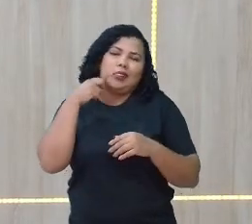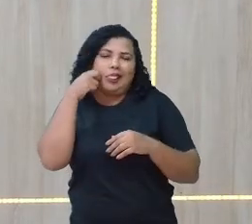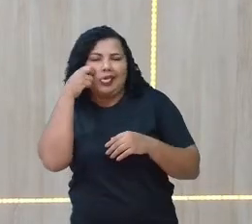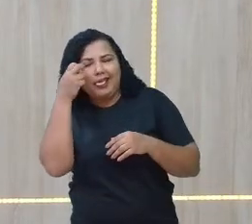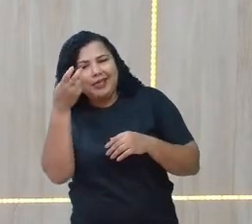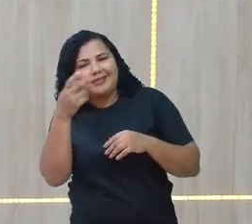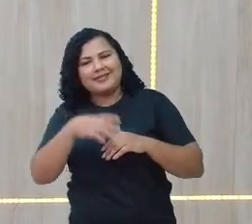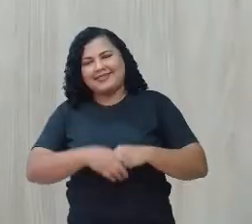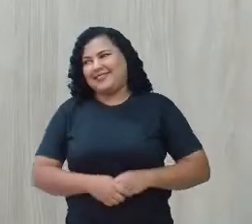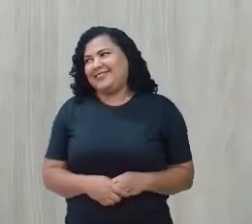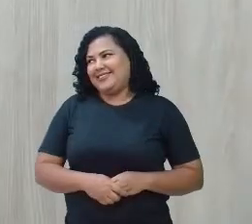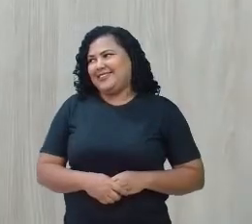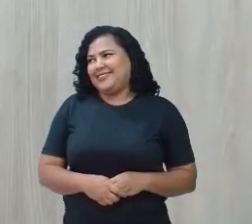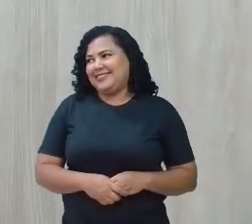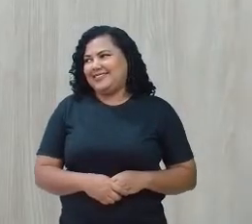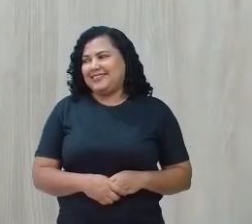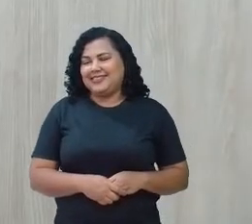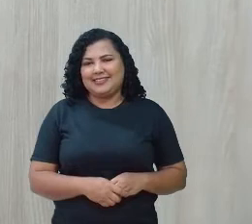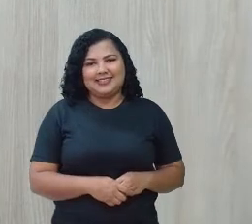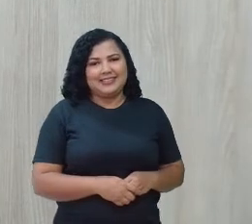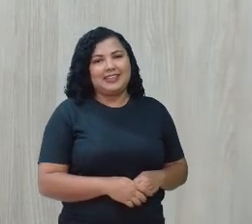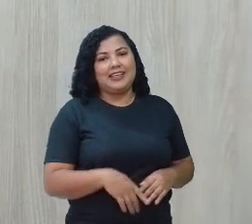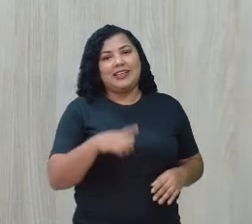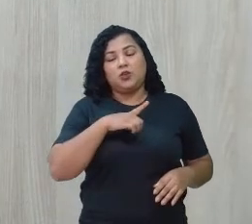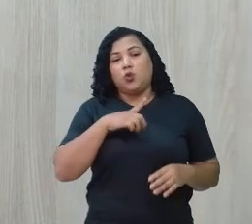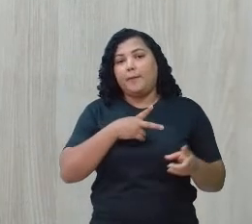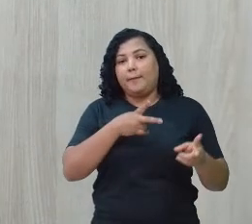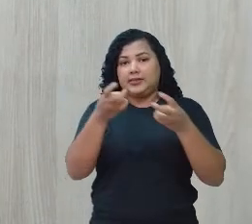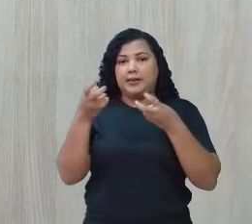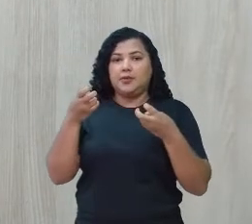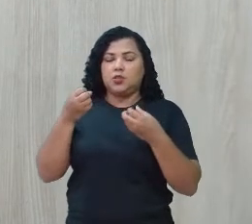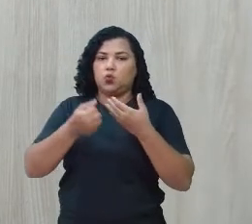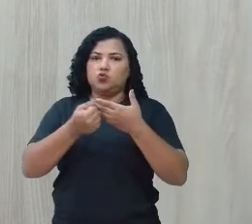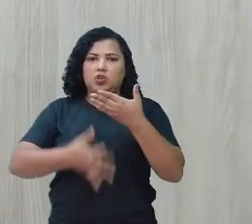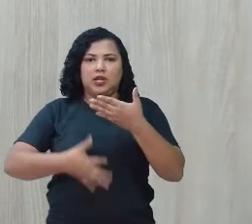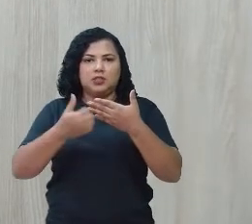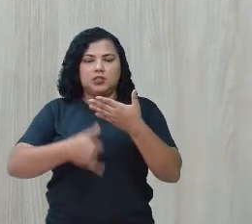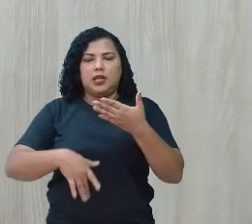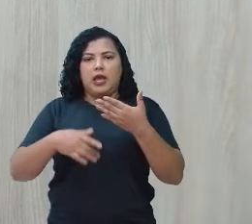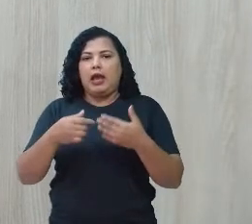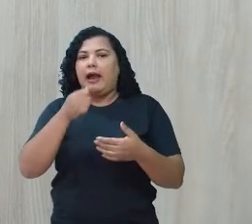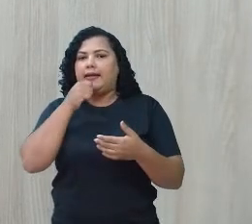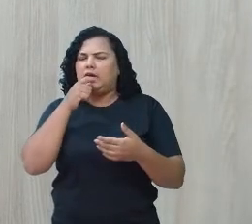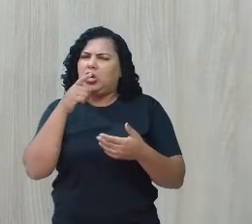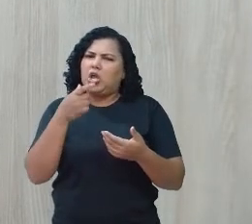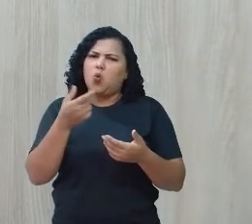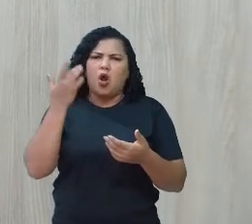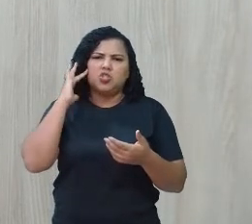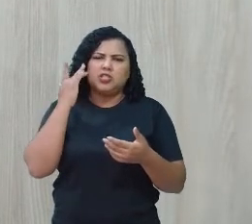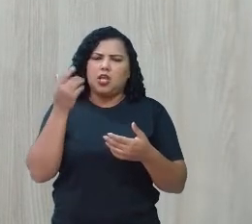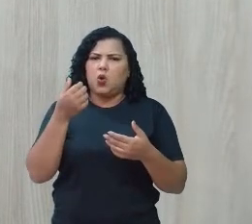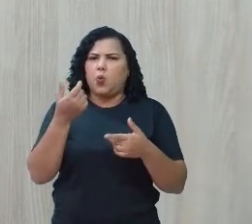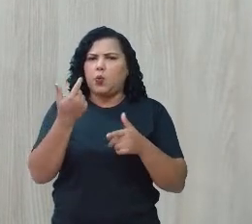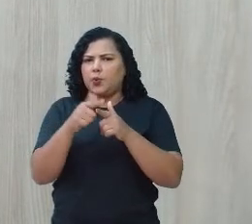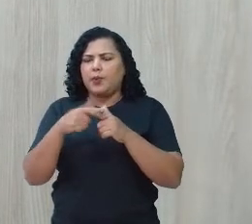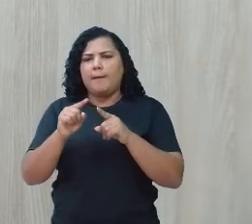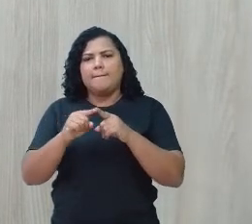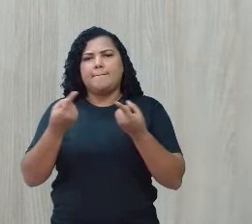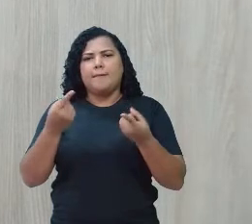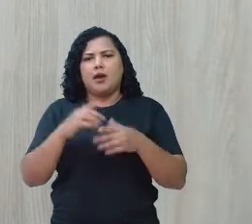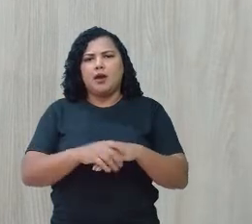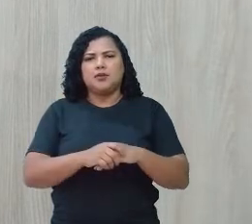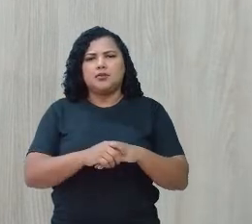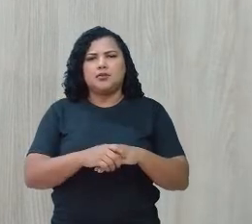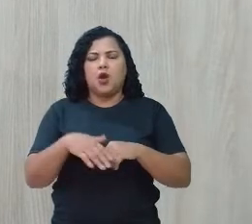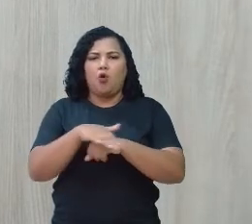no chat, né? Então, Henrique, eu estou percebendo aqui que o chat ainda não conseguiu abrir, acho que está com algum problema, mas aí